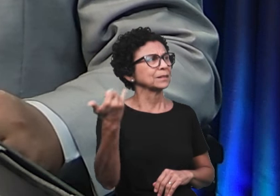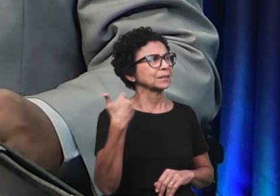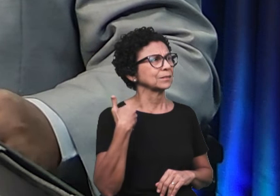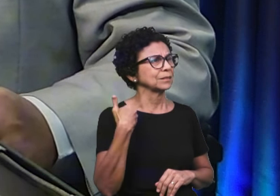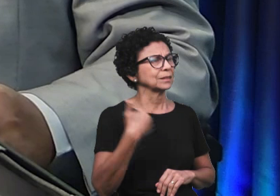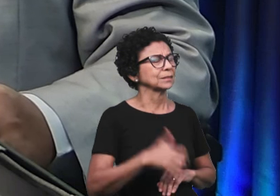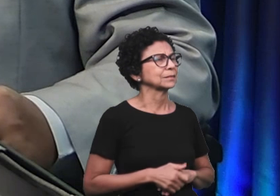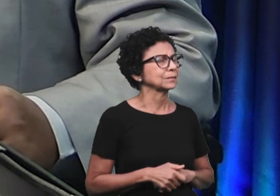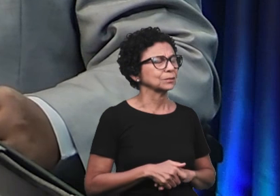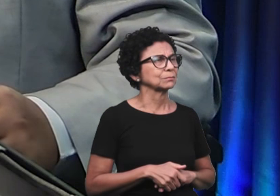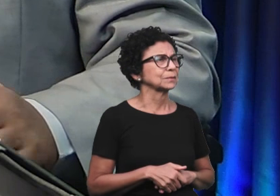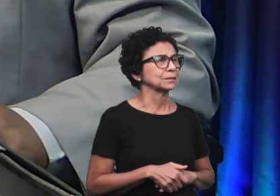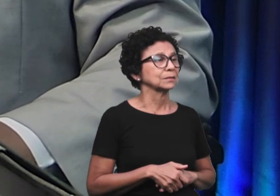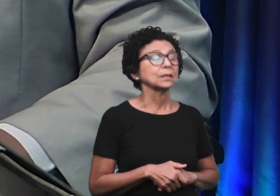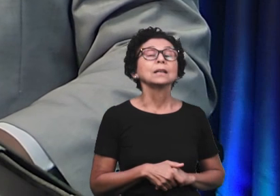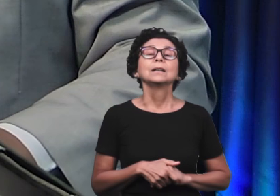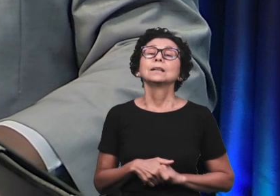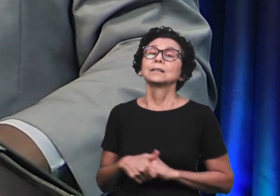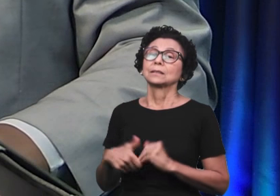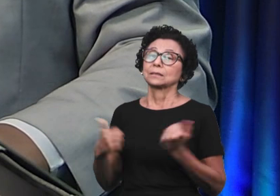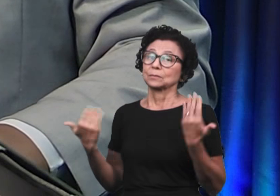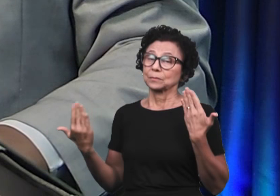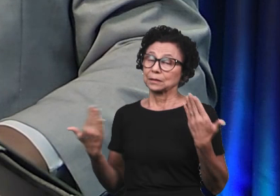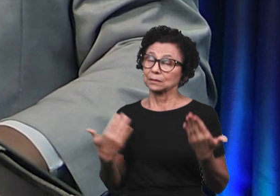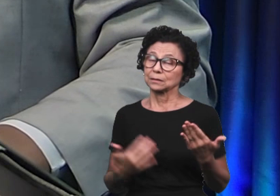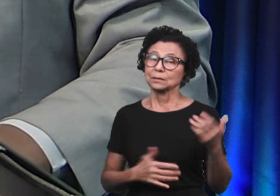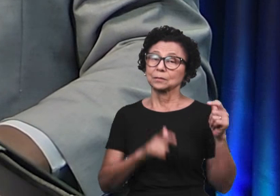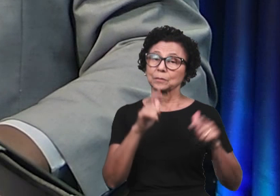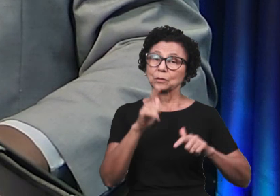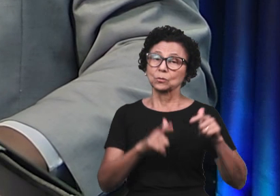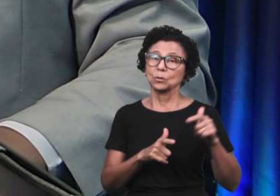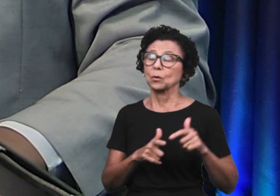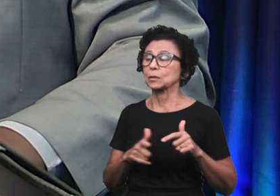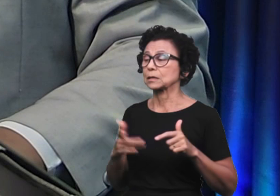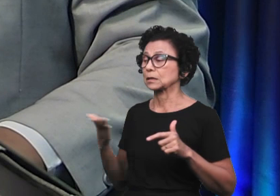Jesus, às vezes, com um líder religioso, com